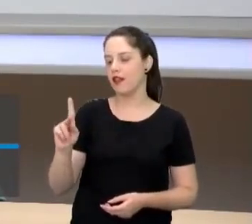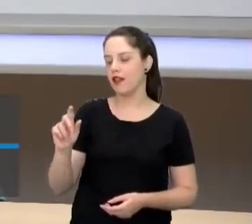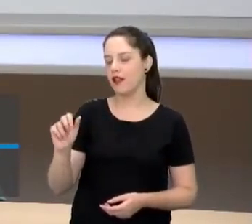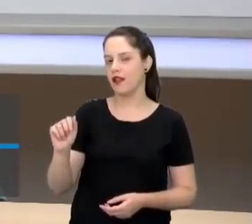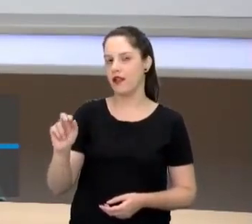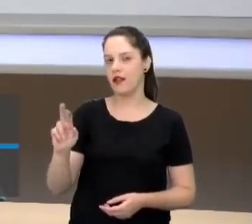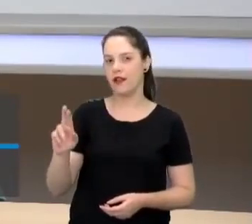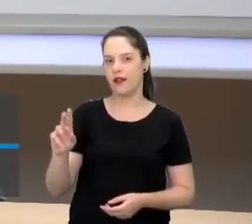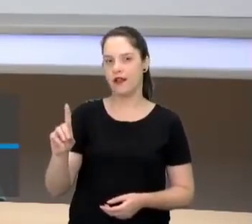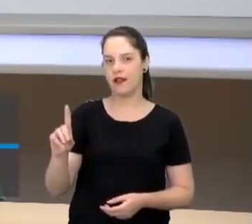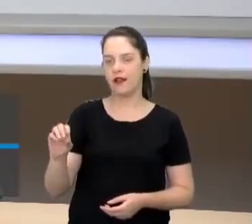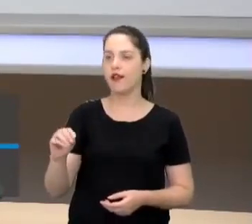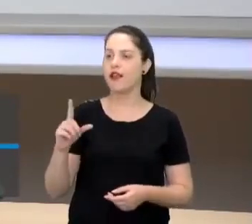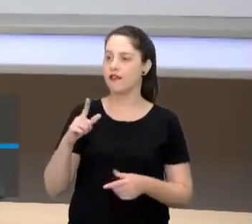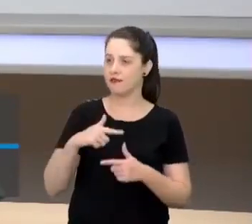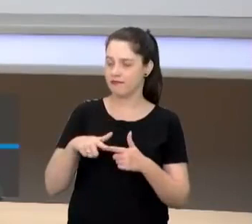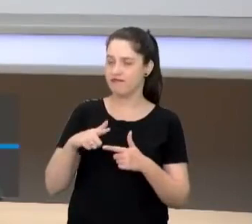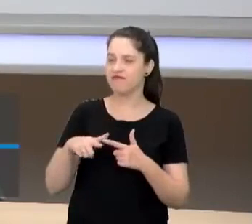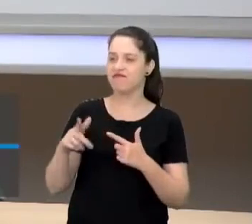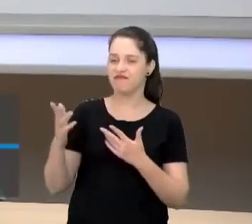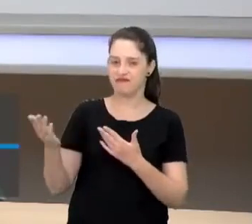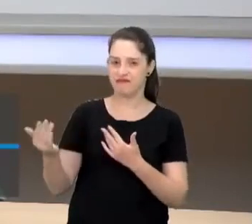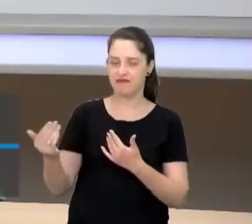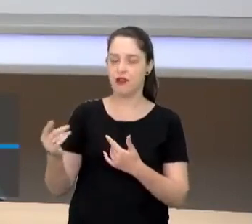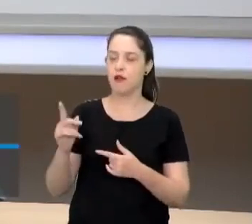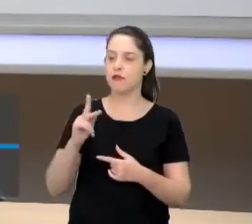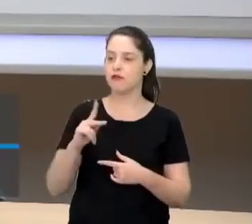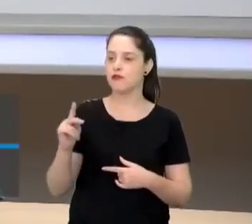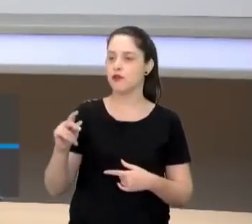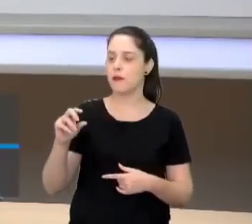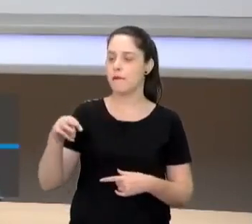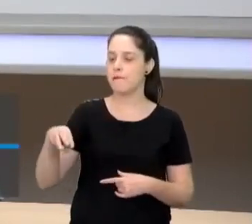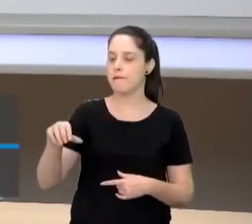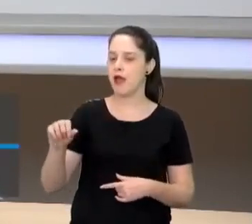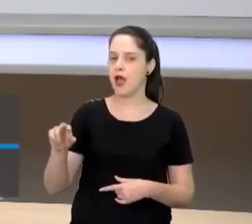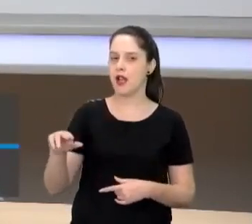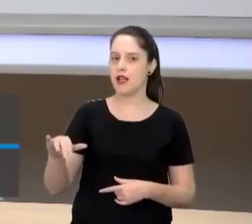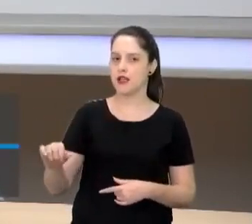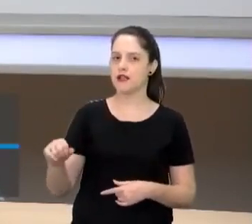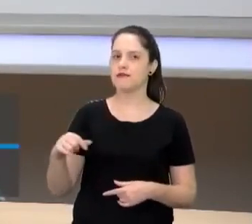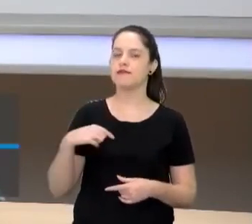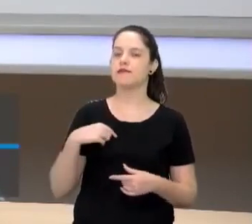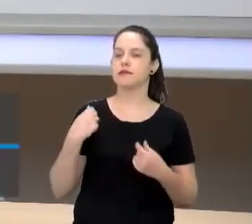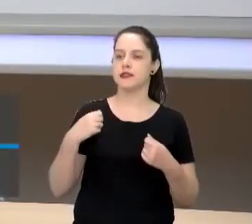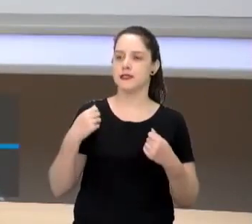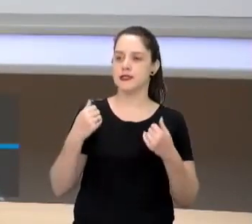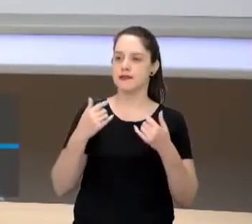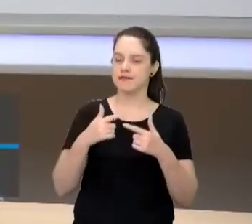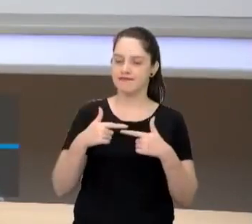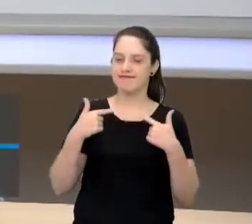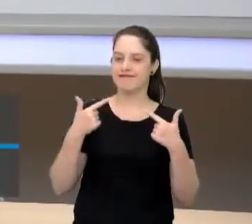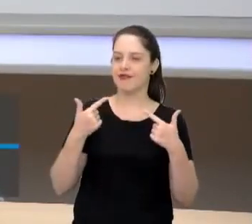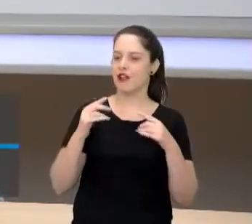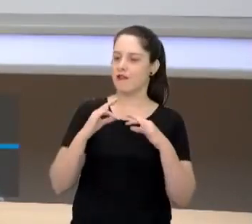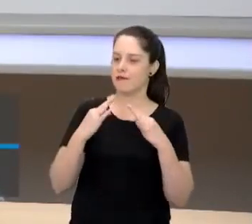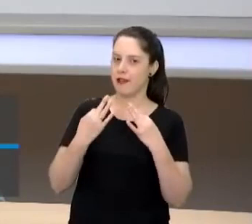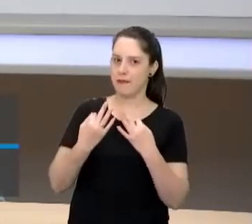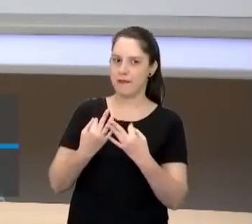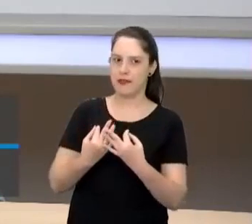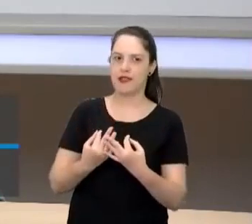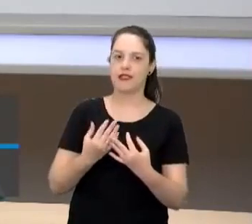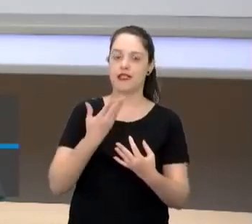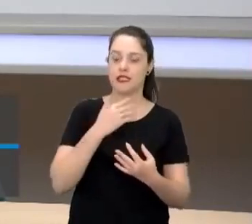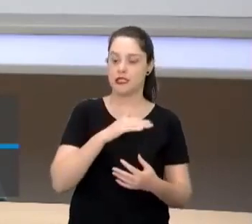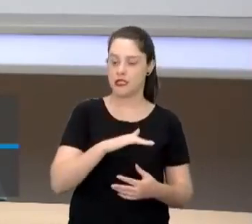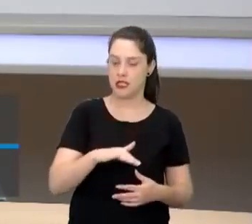dos clubes juvenis. Professora Maria Aparecida, cumplicidade com todas da família, com o aprendizado das